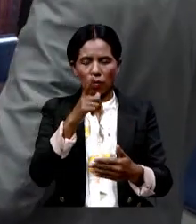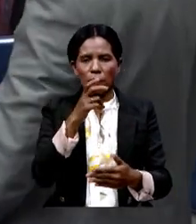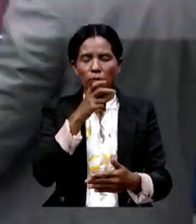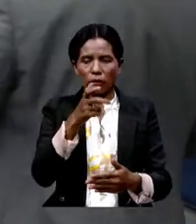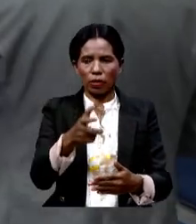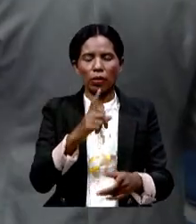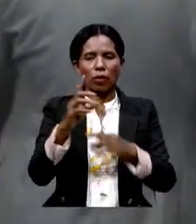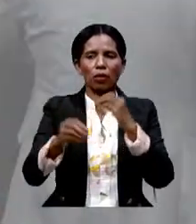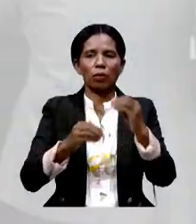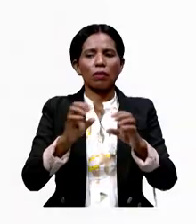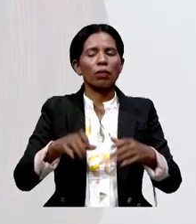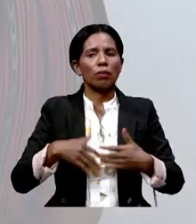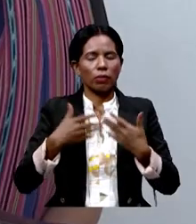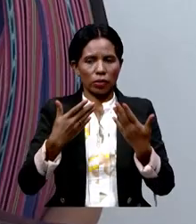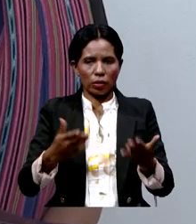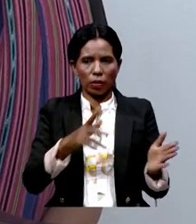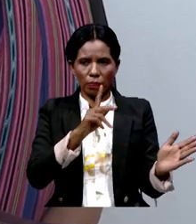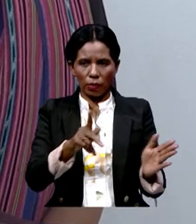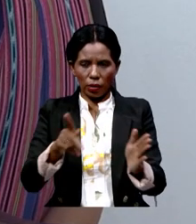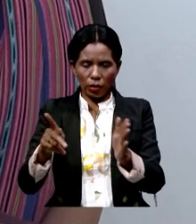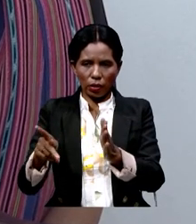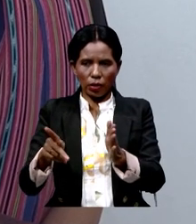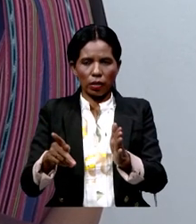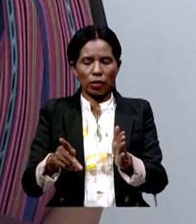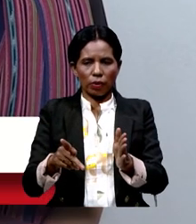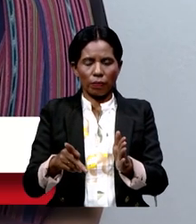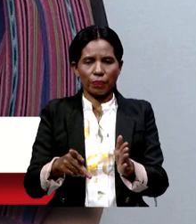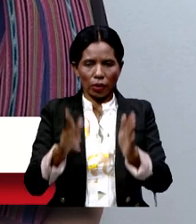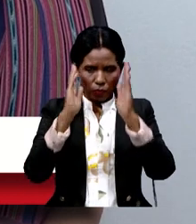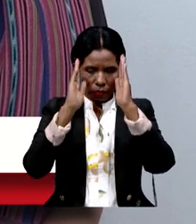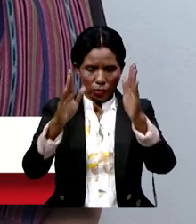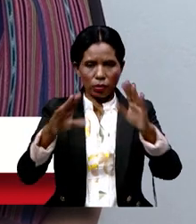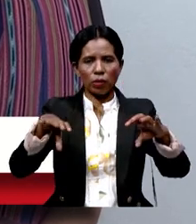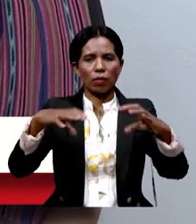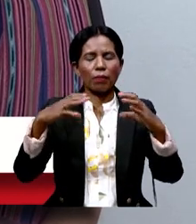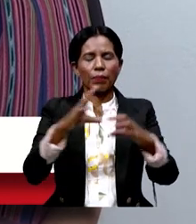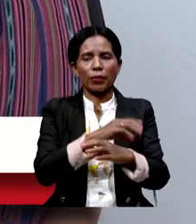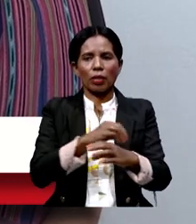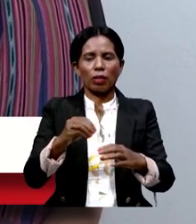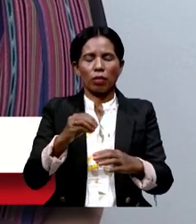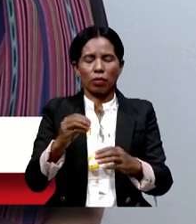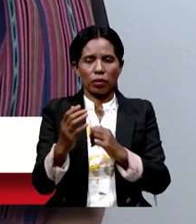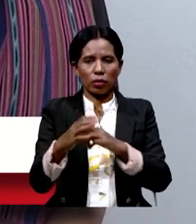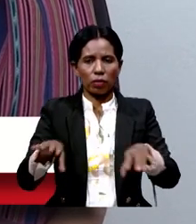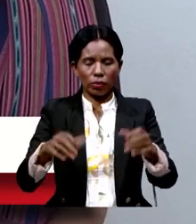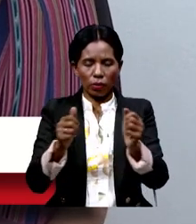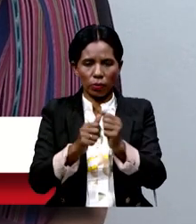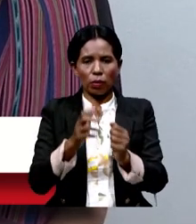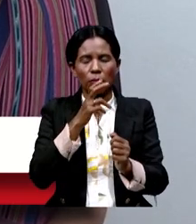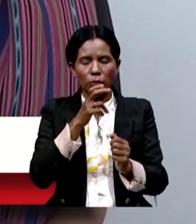tuan com a Unsa, plano estratégico nebe, cooperação Portugal ho